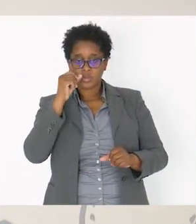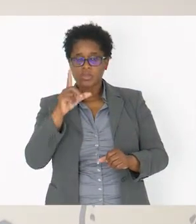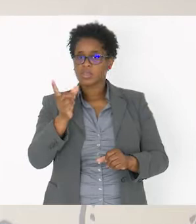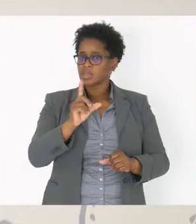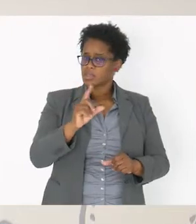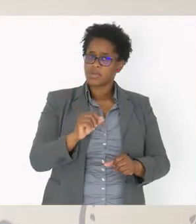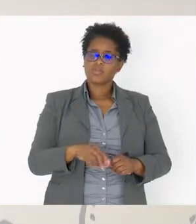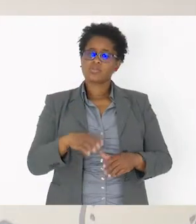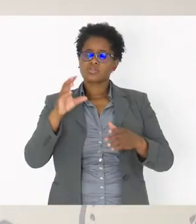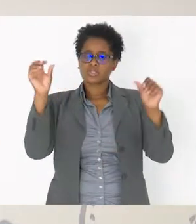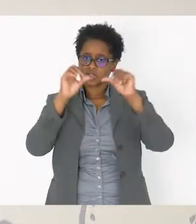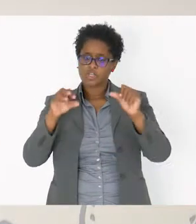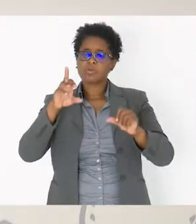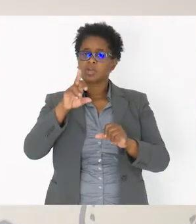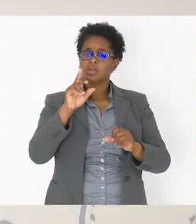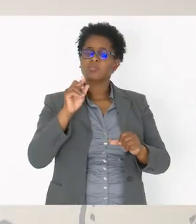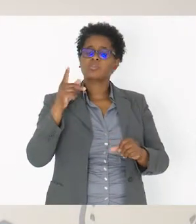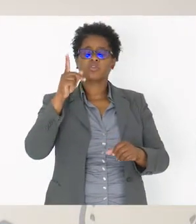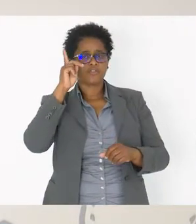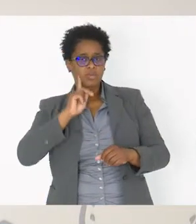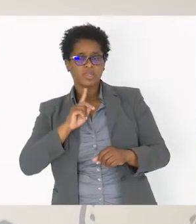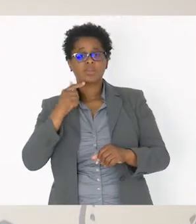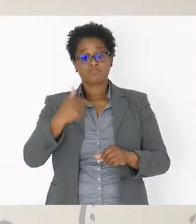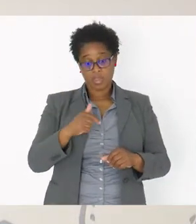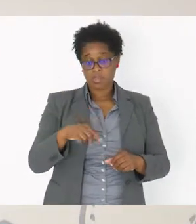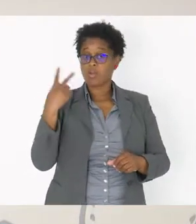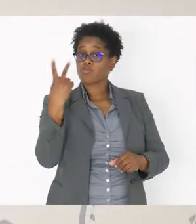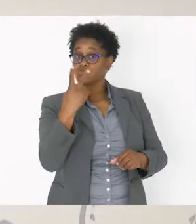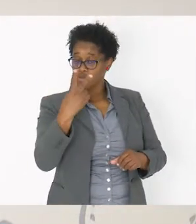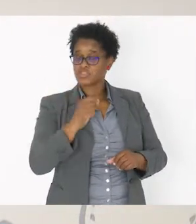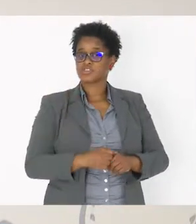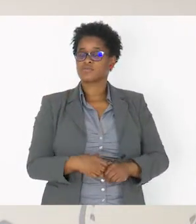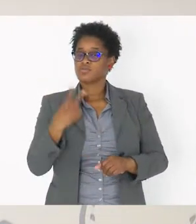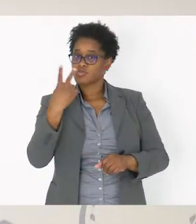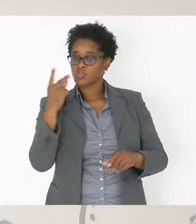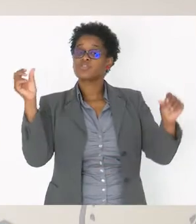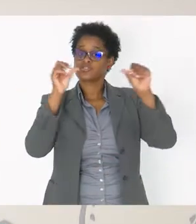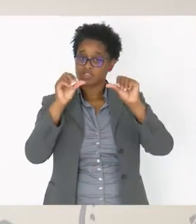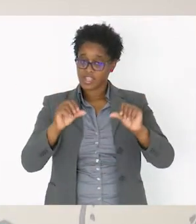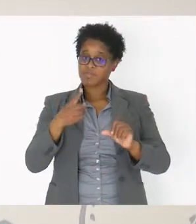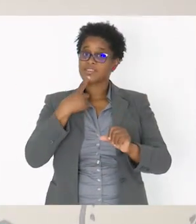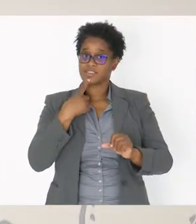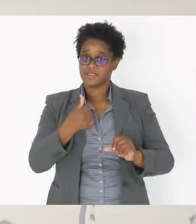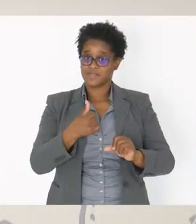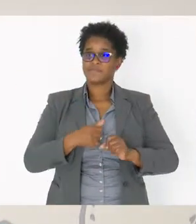somente com o sistema reprodutor feminino. Tem que haver os dois sistemas,